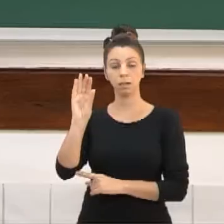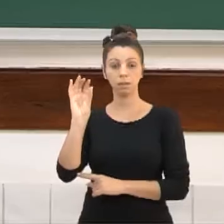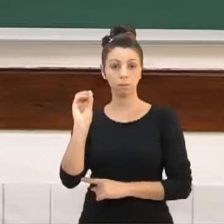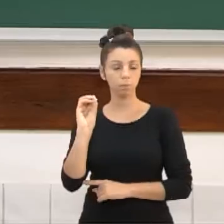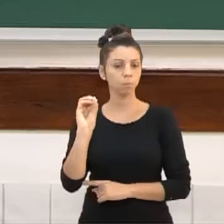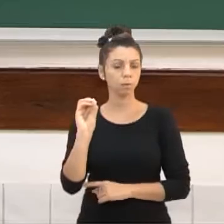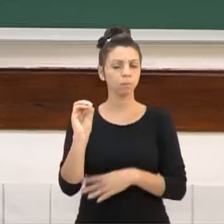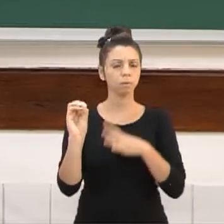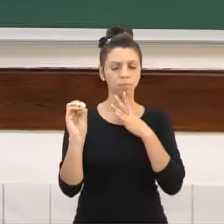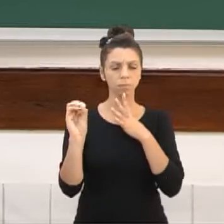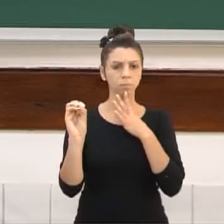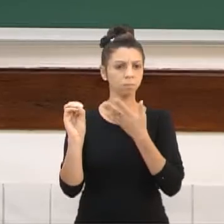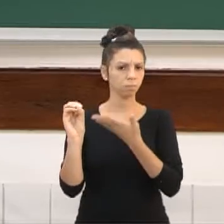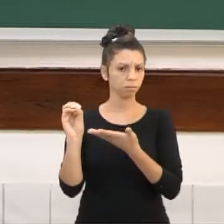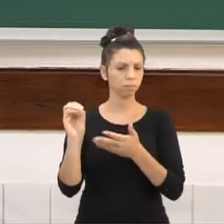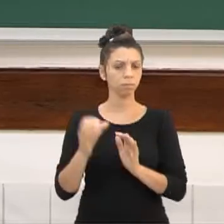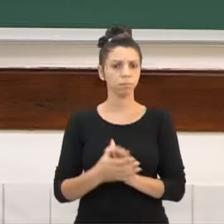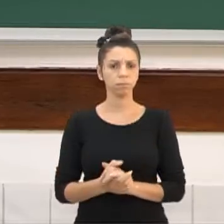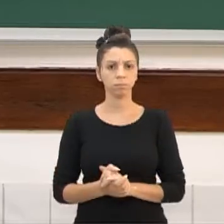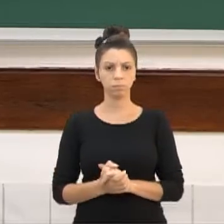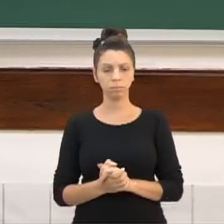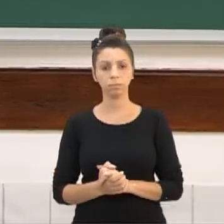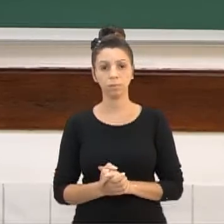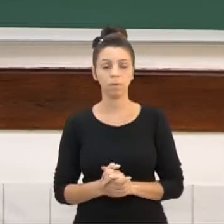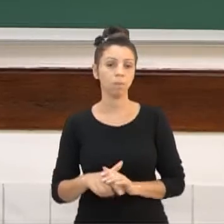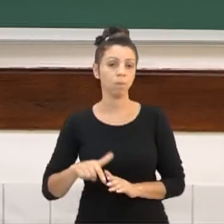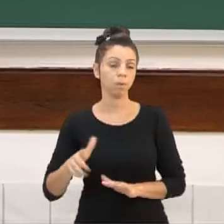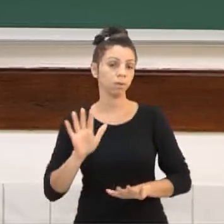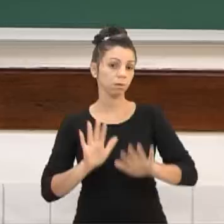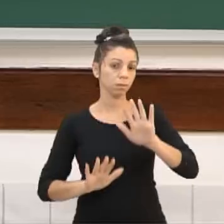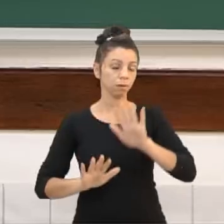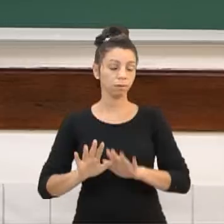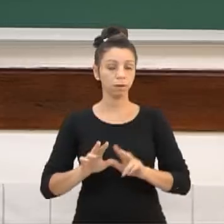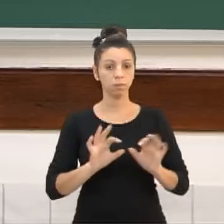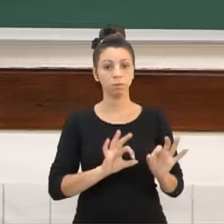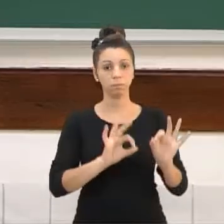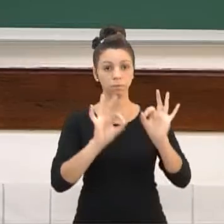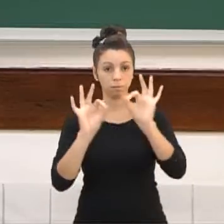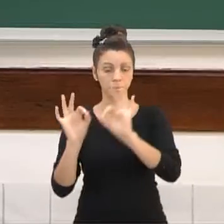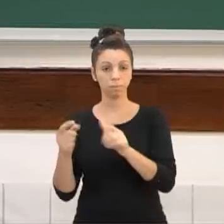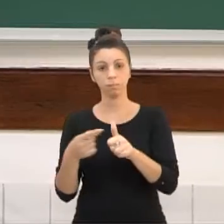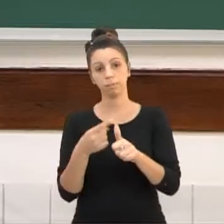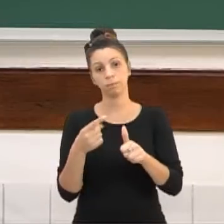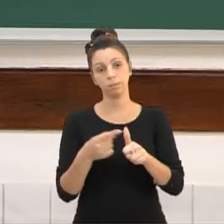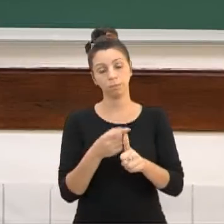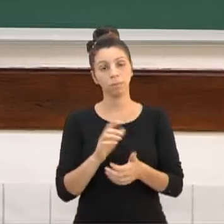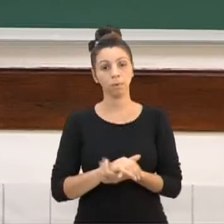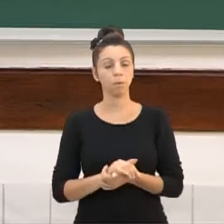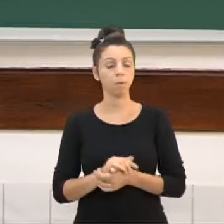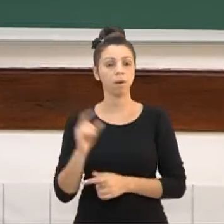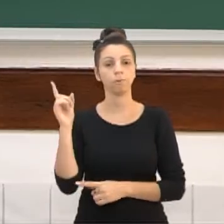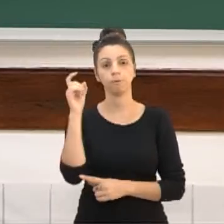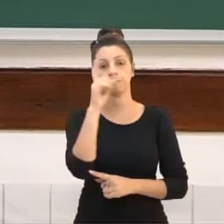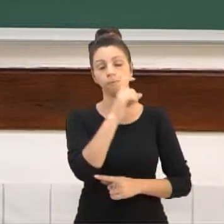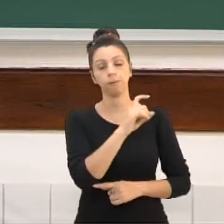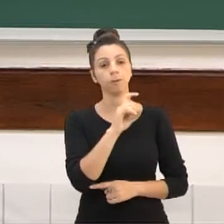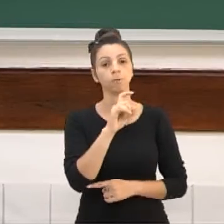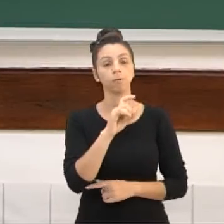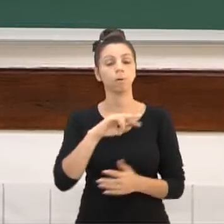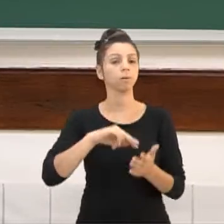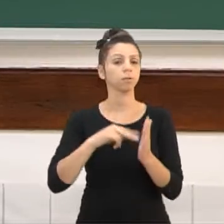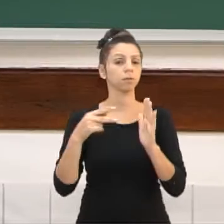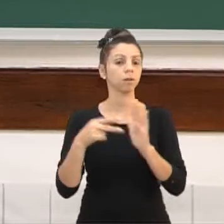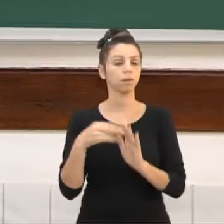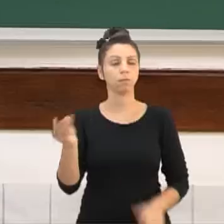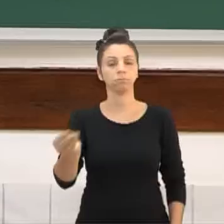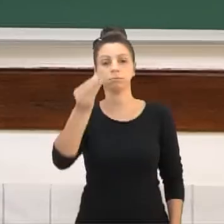essa palavra, né? E outros talvez estejam vendo pela primeira vez, né? Mas não é difícil de inferir o que